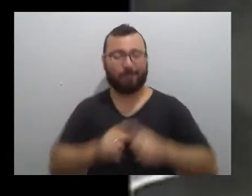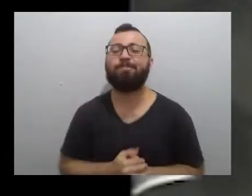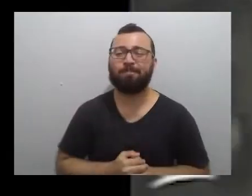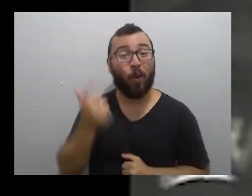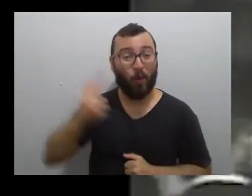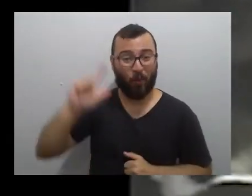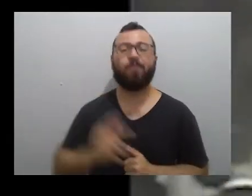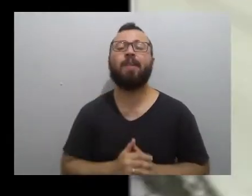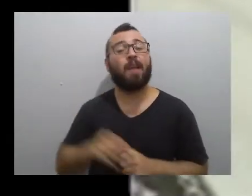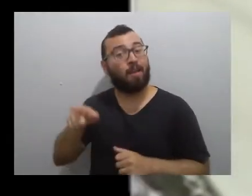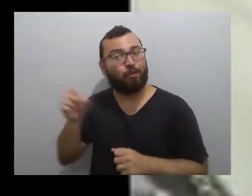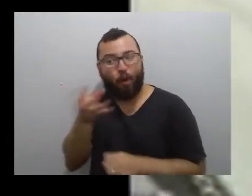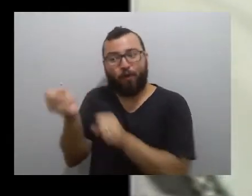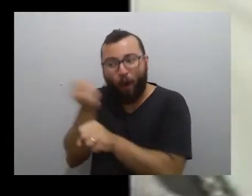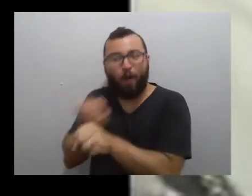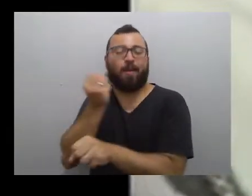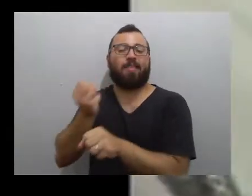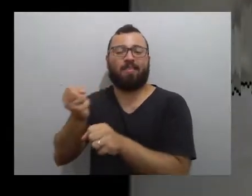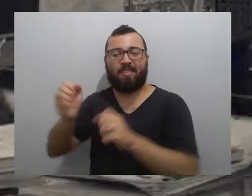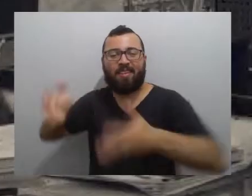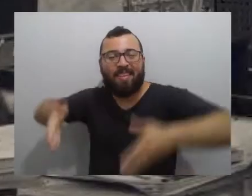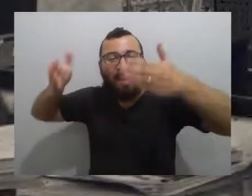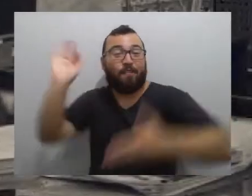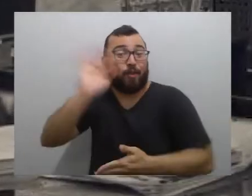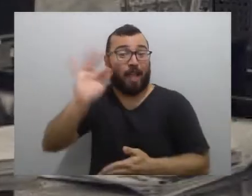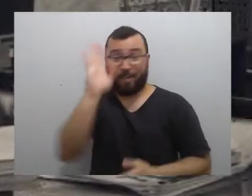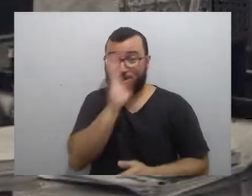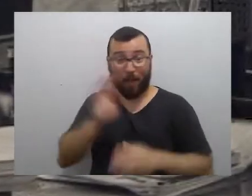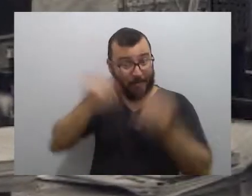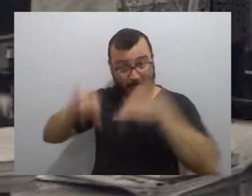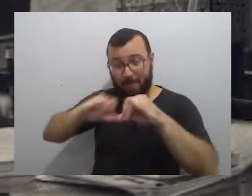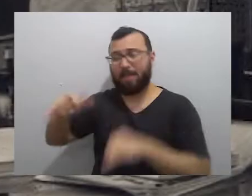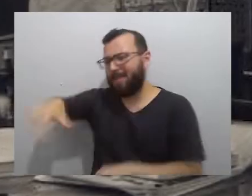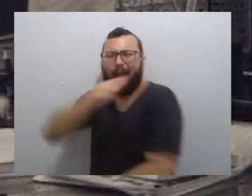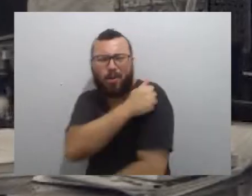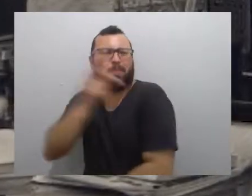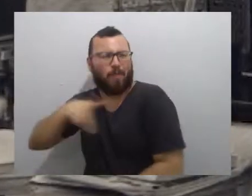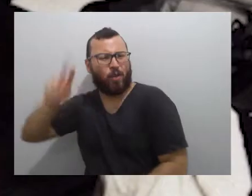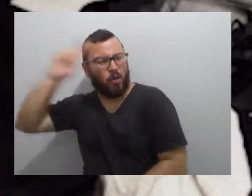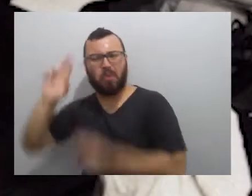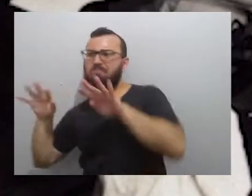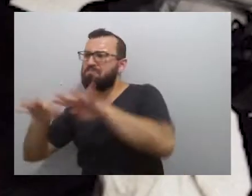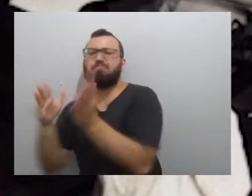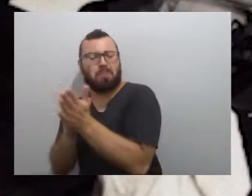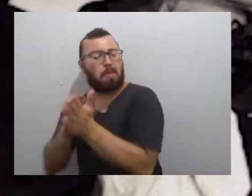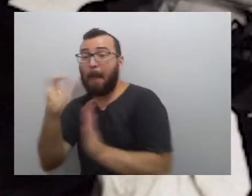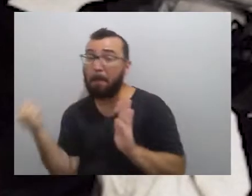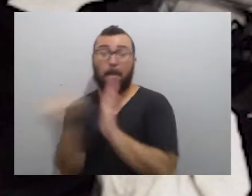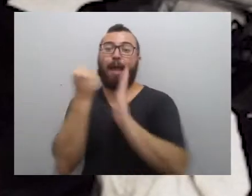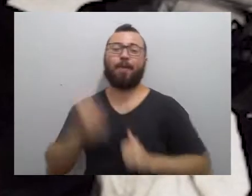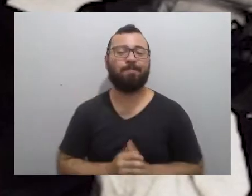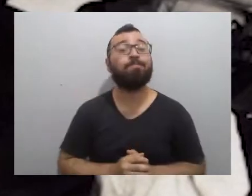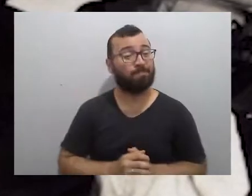foi inaugurado durante a Semana Internacional de Museus. Depois de 1945, quando foi criado o Instituto de